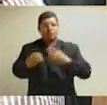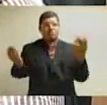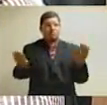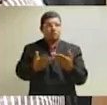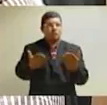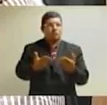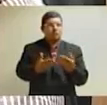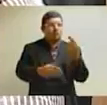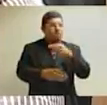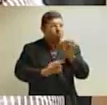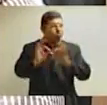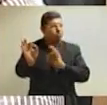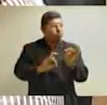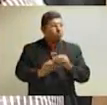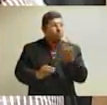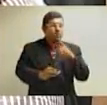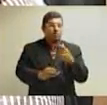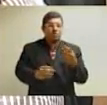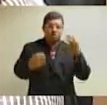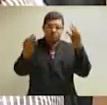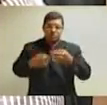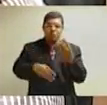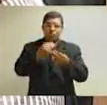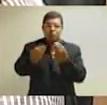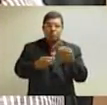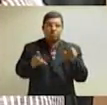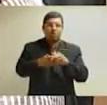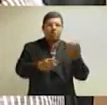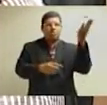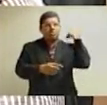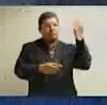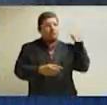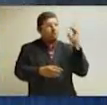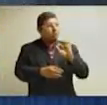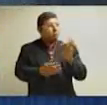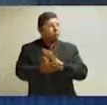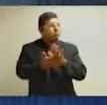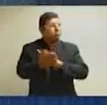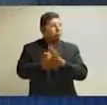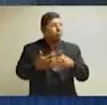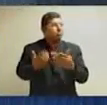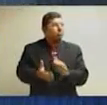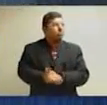aqui. Essa proposta não é o ideal, como não era aquela de 2004.